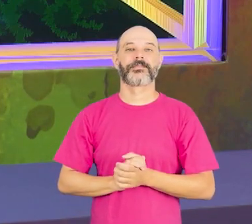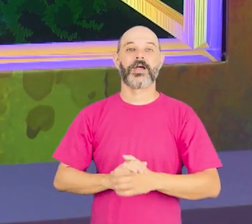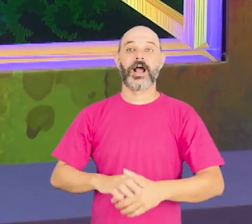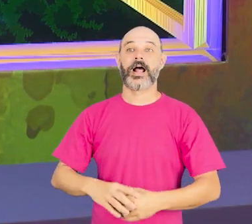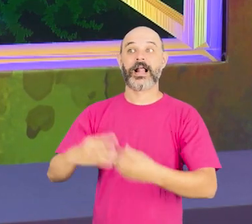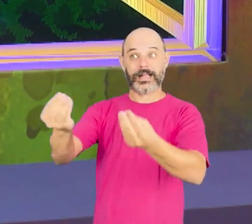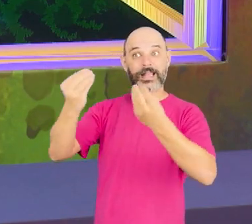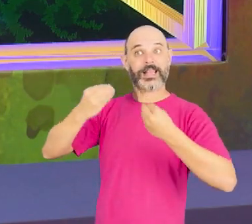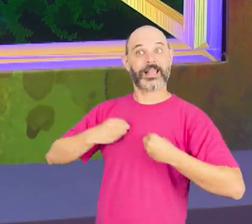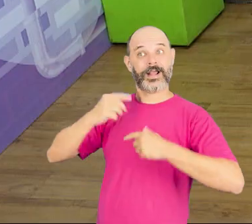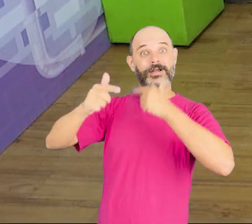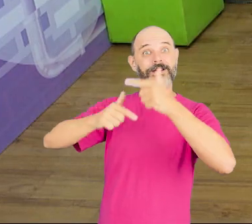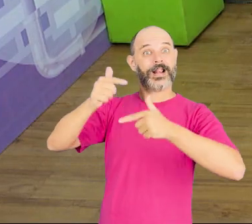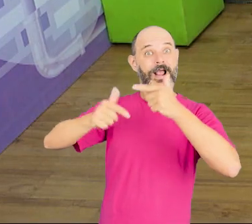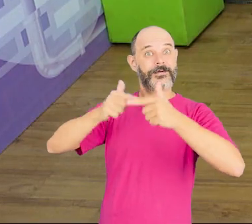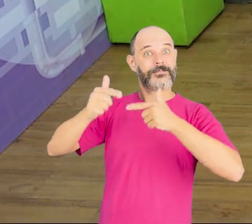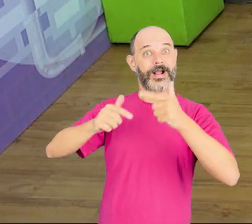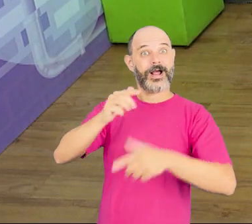Chegou a tarefa do dia.